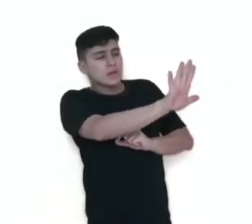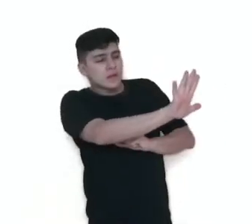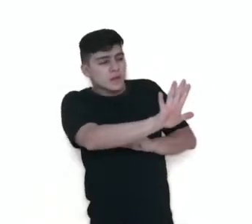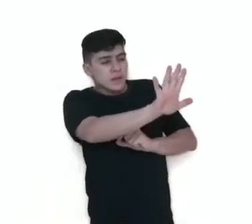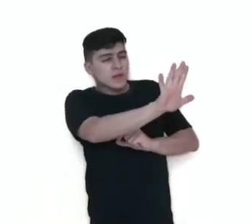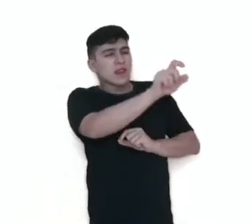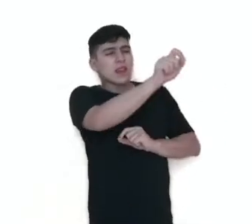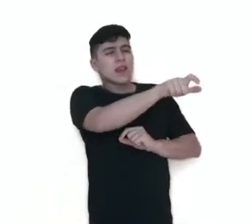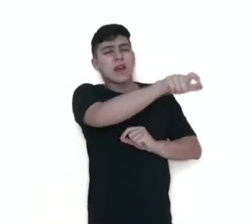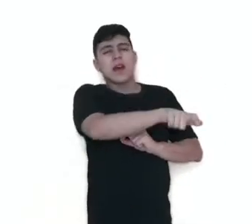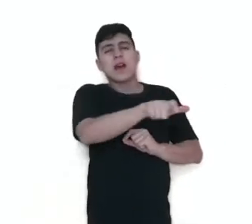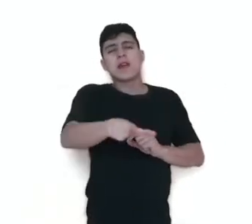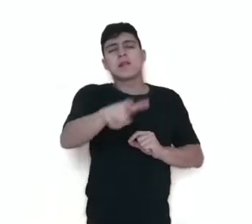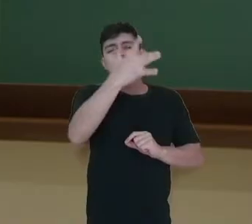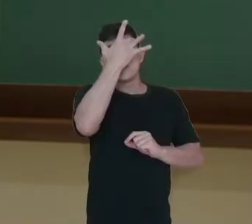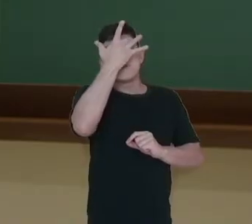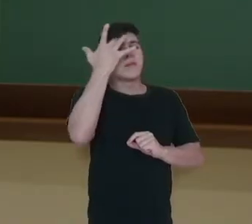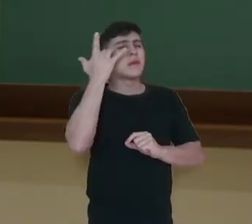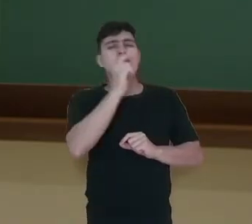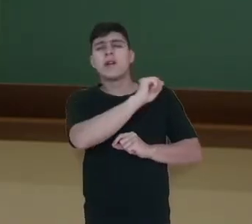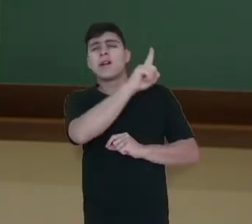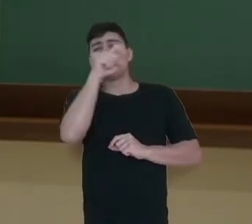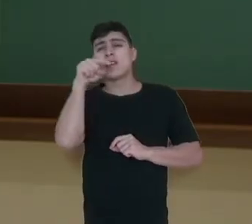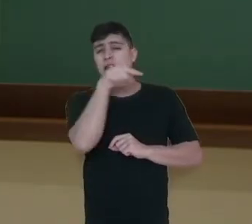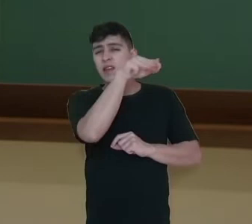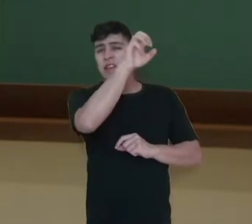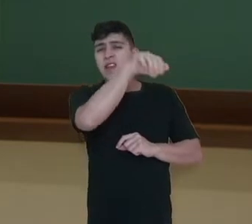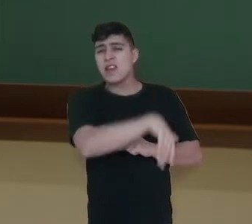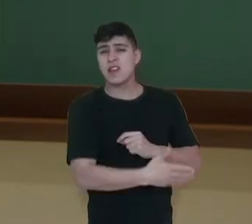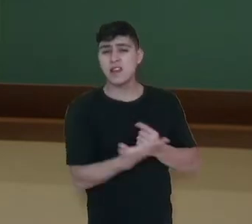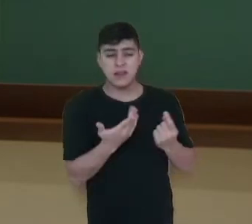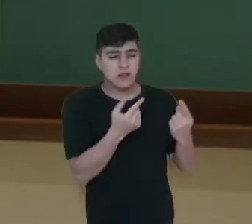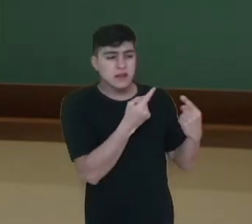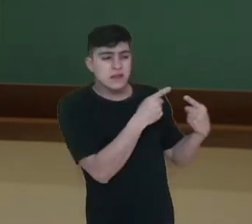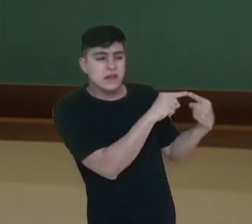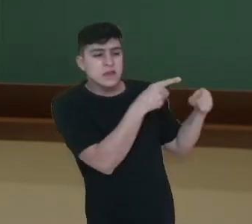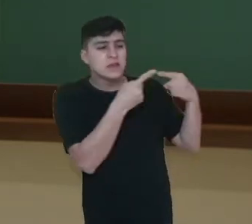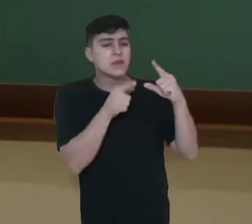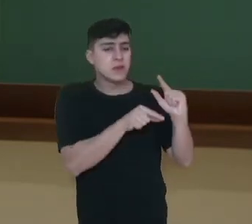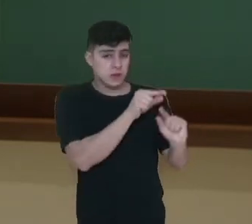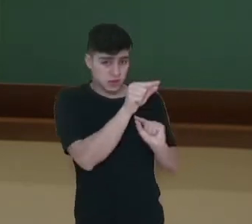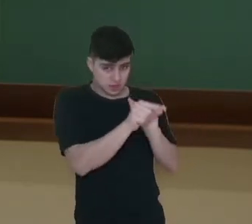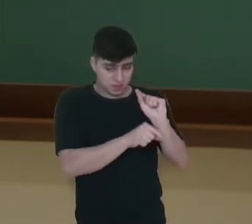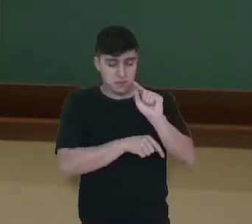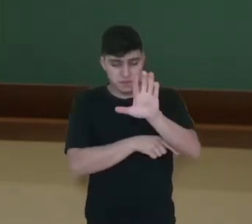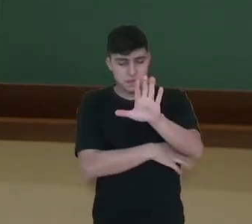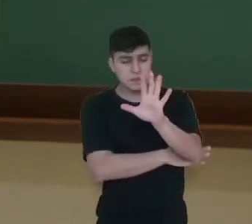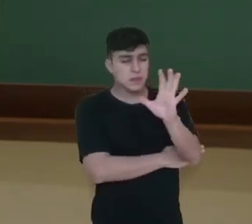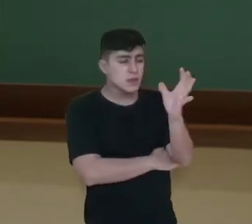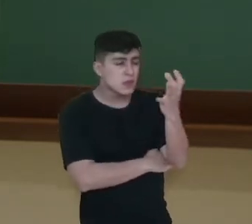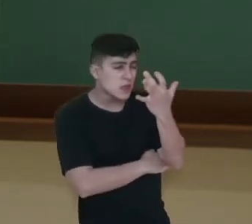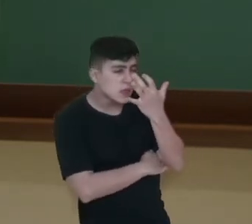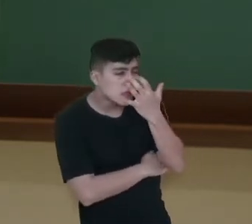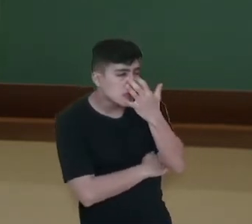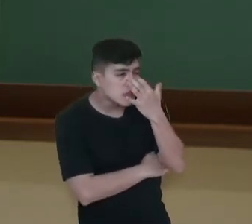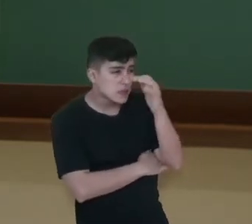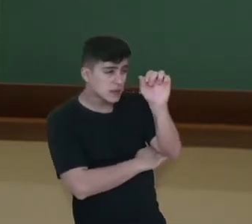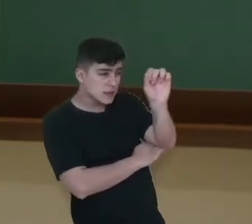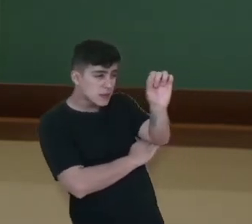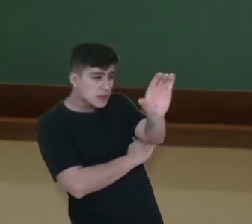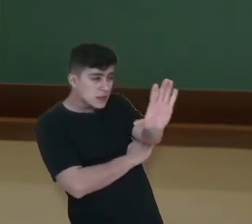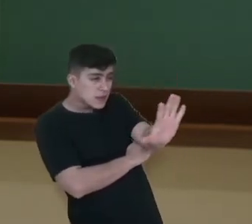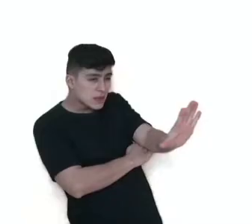são essas pessoas? Né? O que eles estão debatendo? Então, gente, quando a gente observa essa